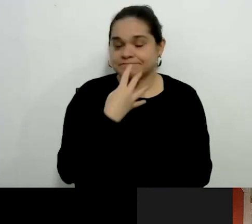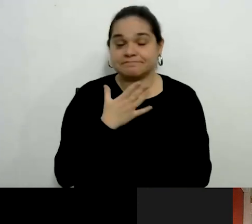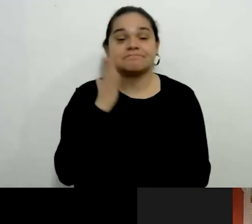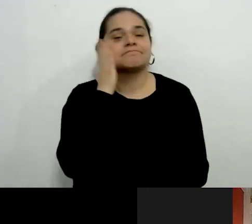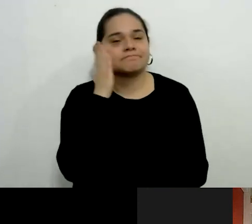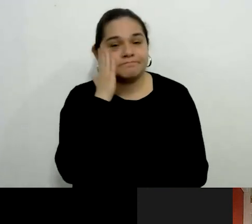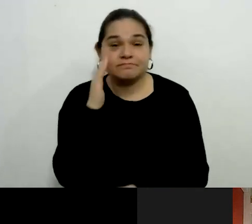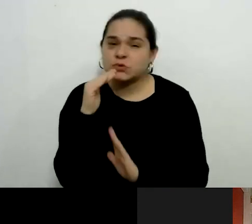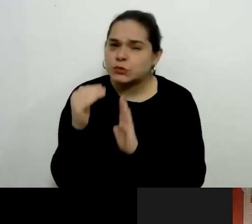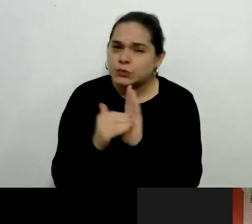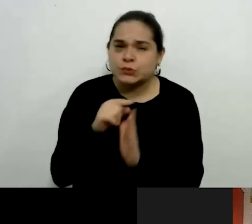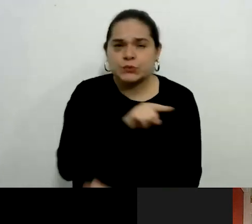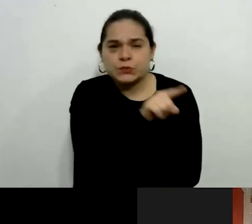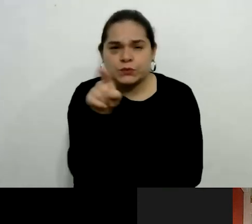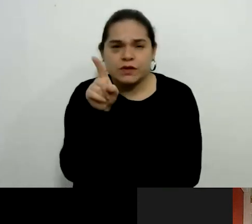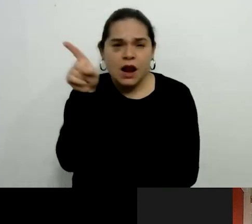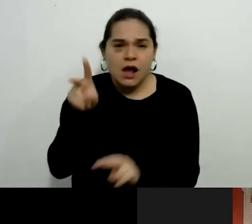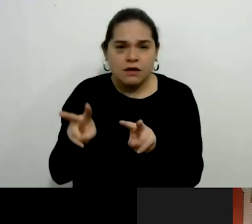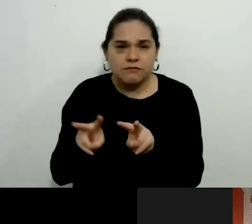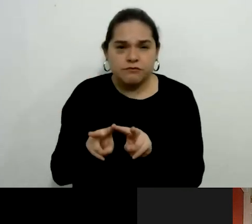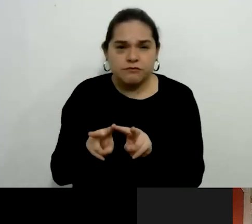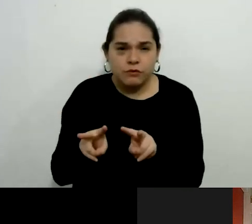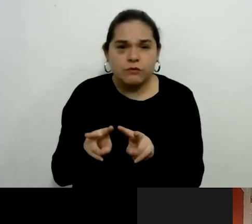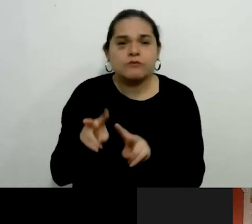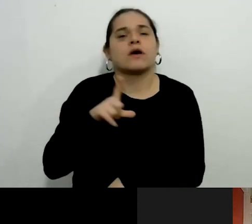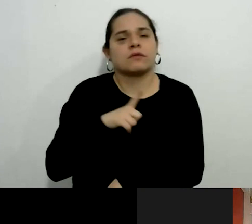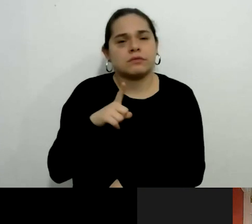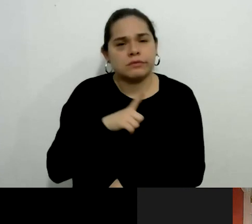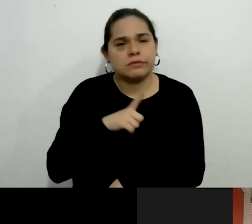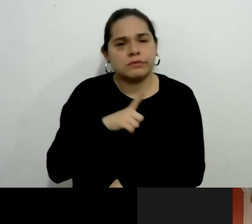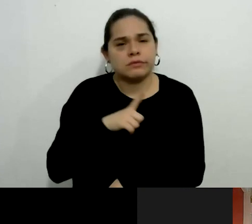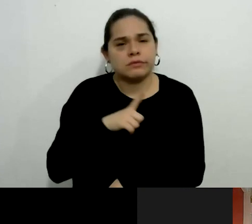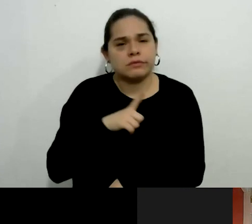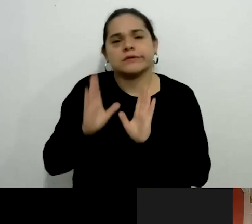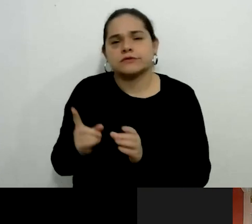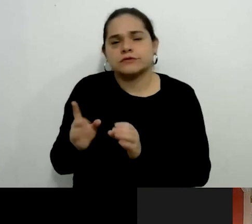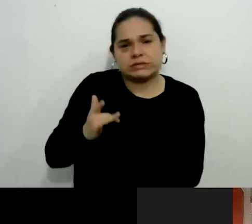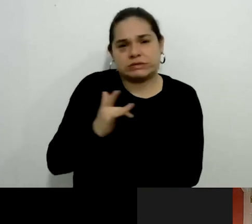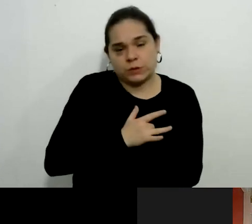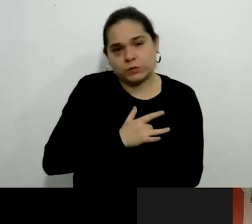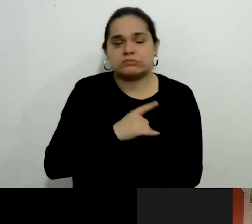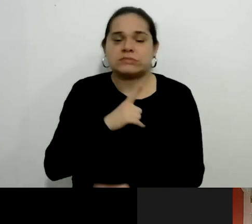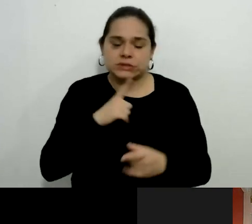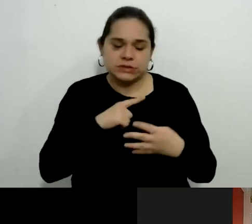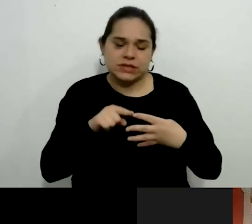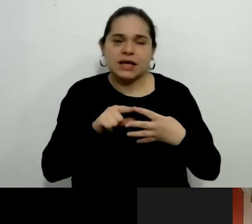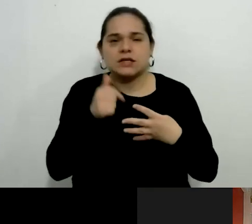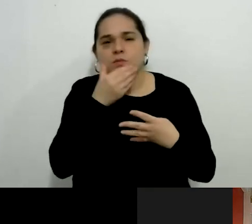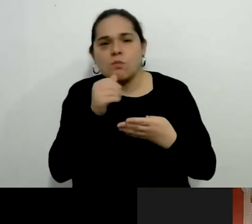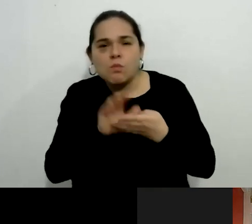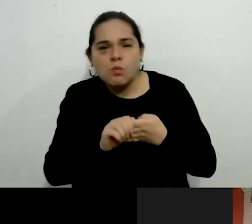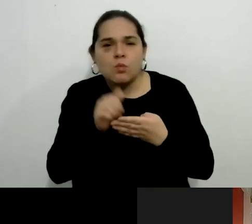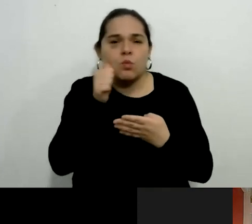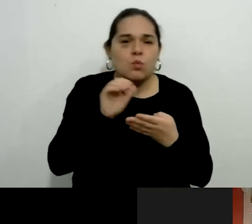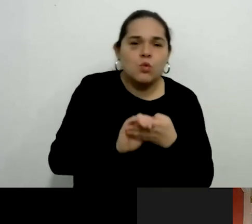saúde que engloba tanto a esposa ou o esposo, filho e filha. Porém,